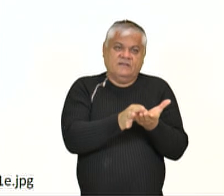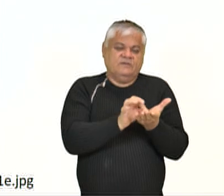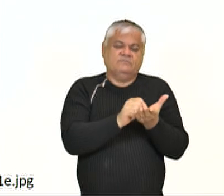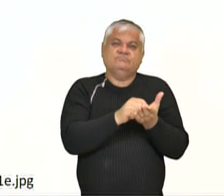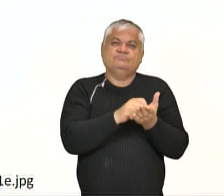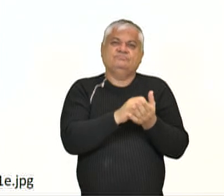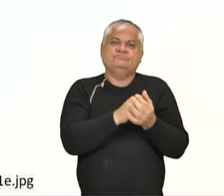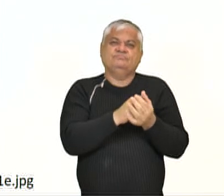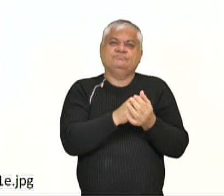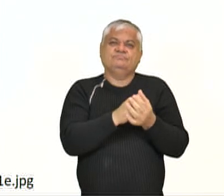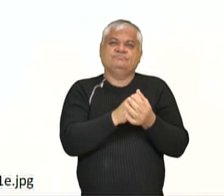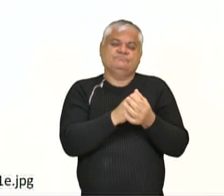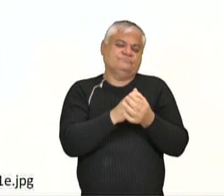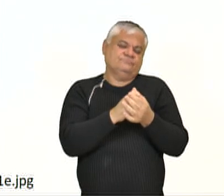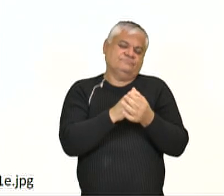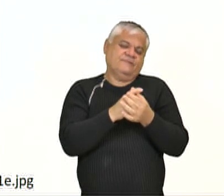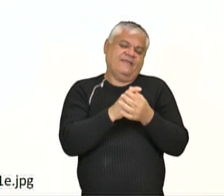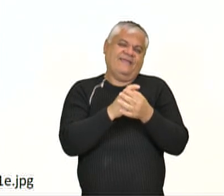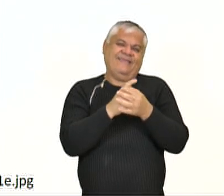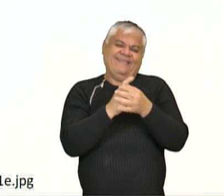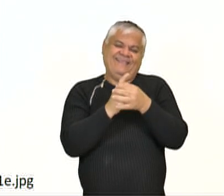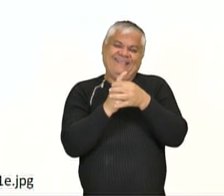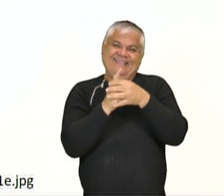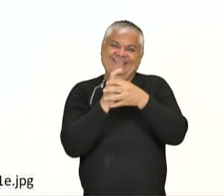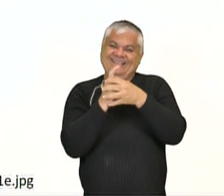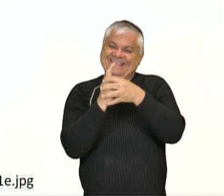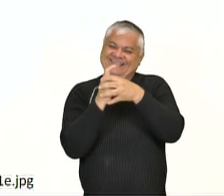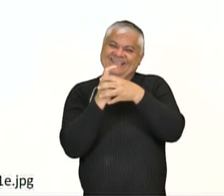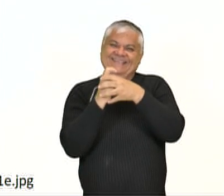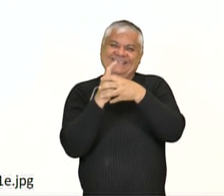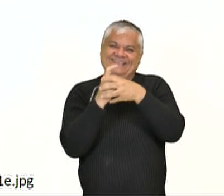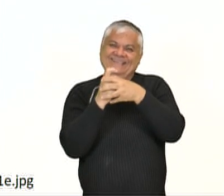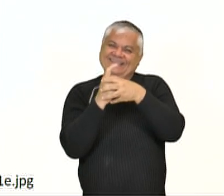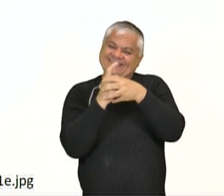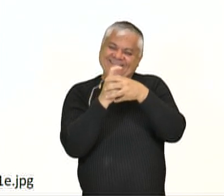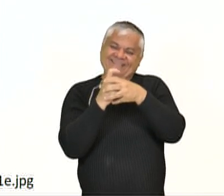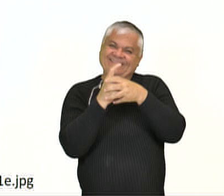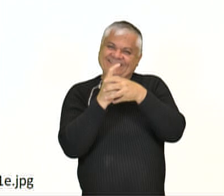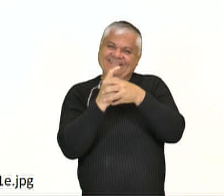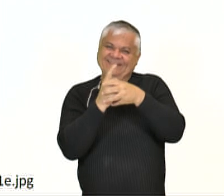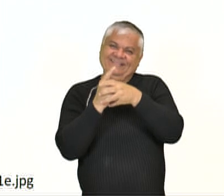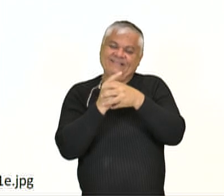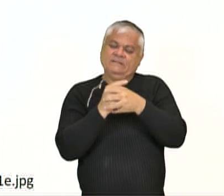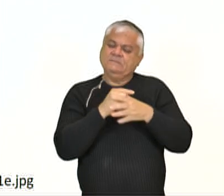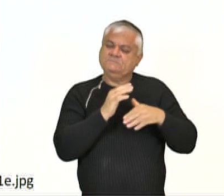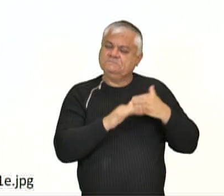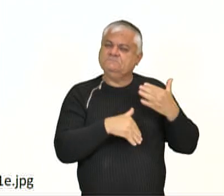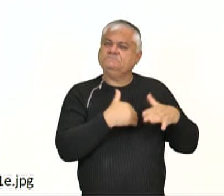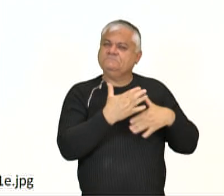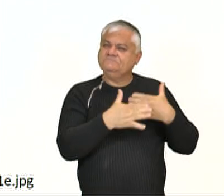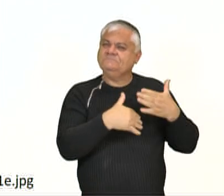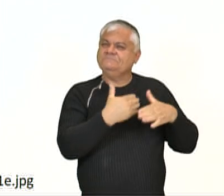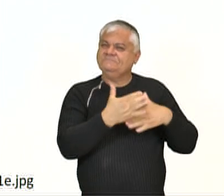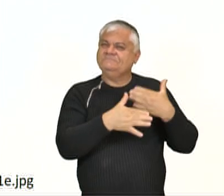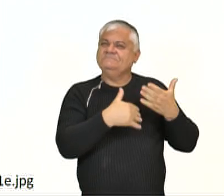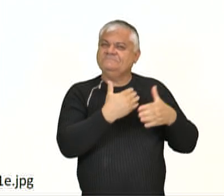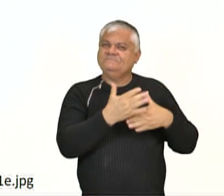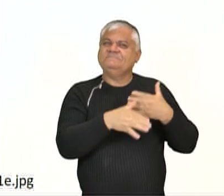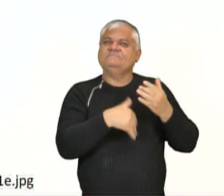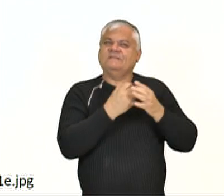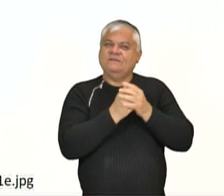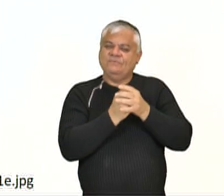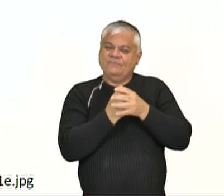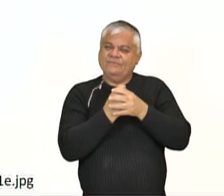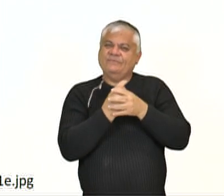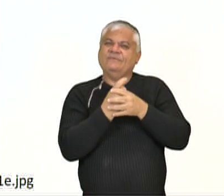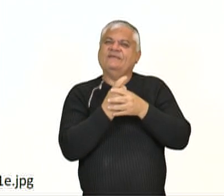a germinação, o início, como a gente está vendo aqui, ok? Então, após a dormência, né, então já inicia ali o